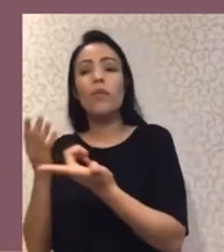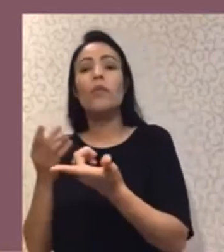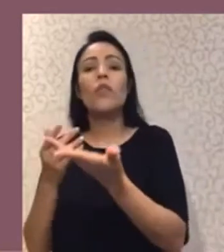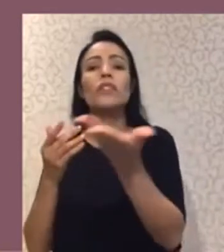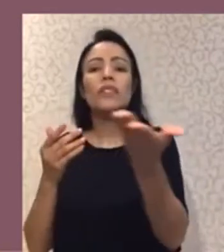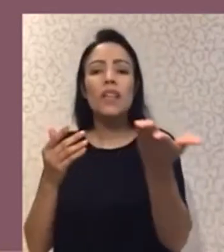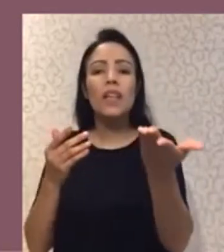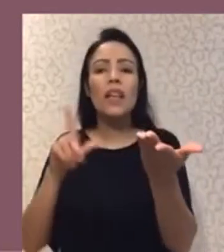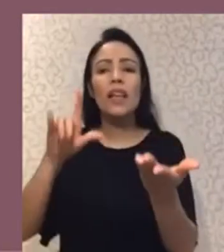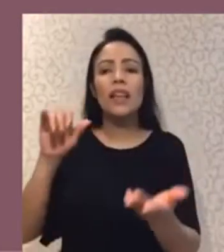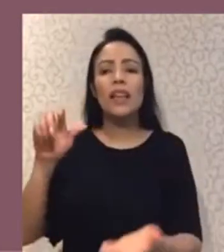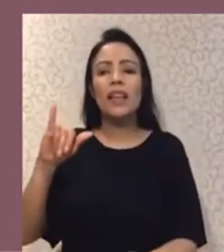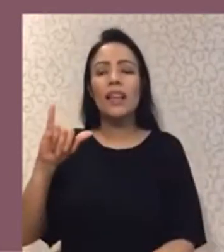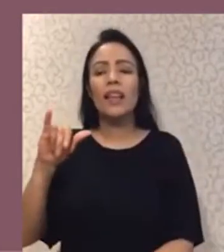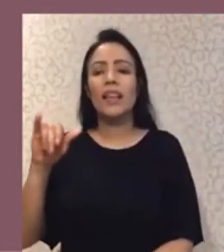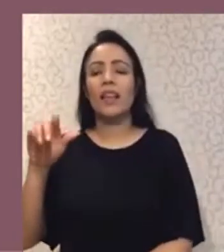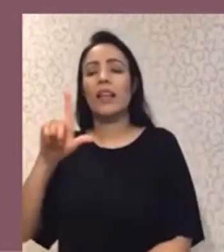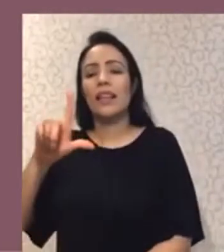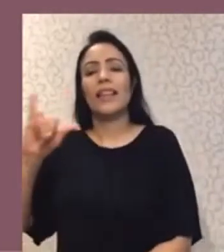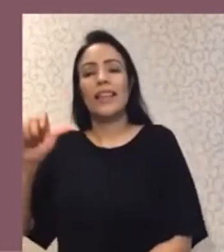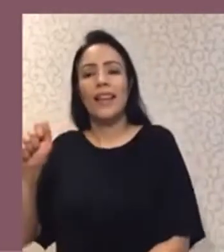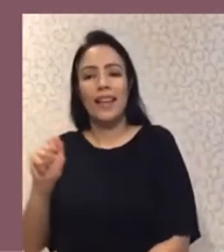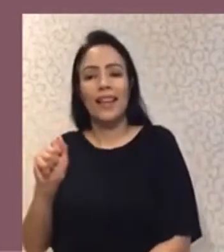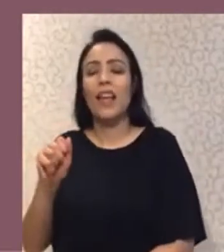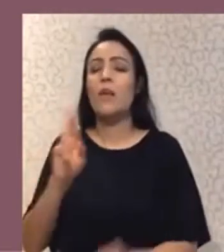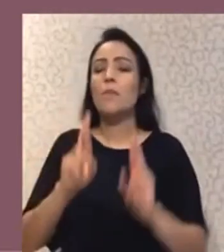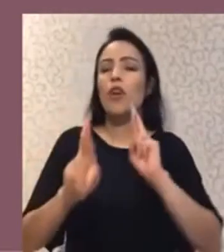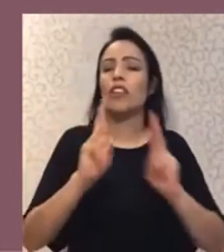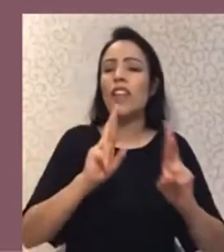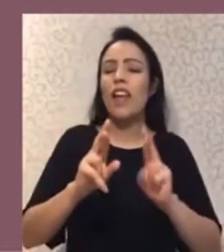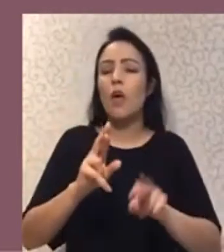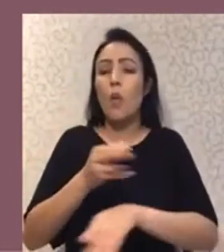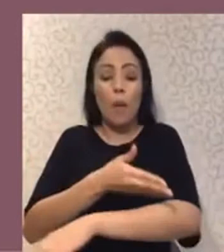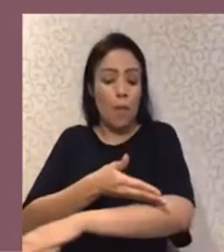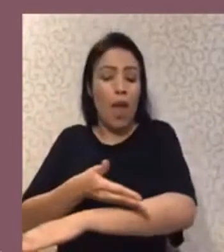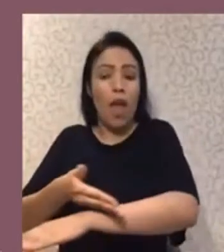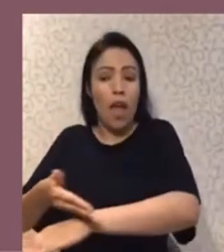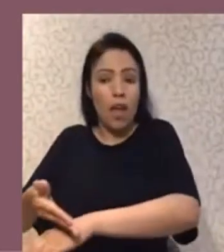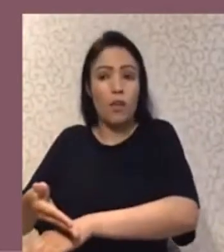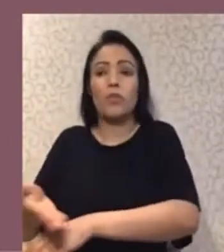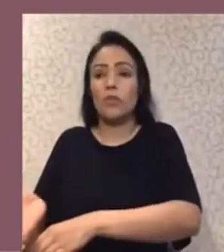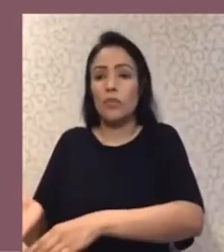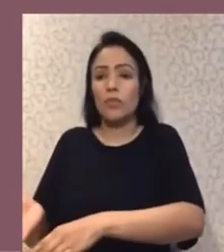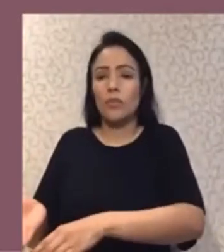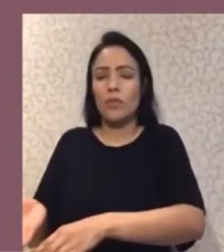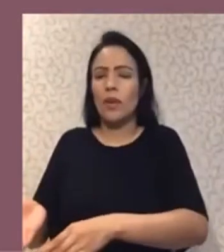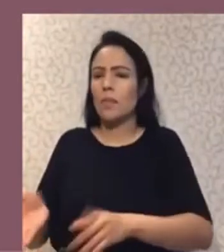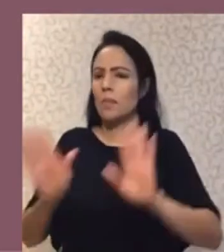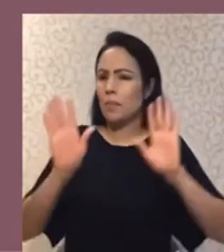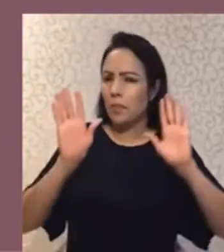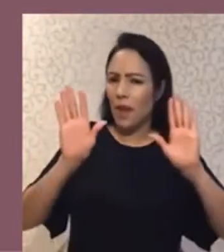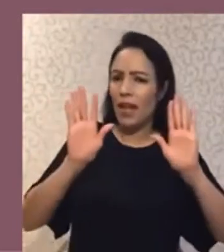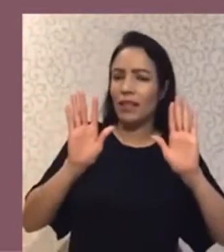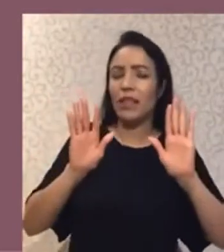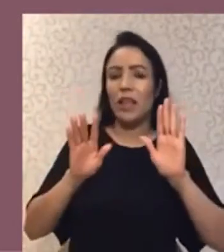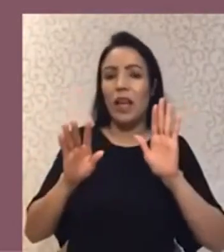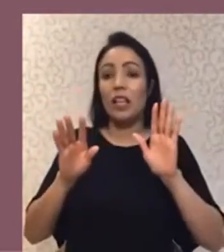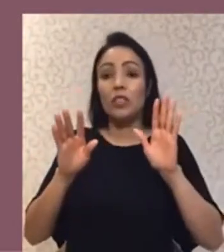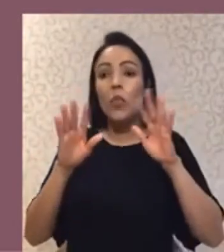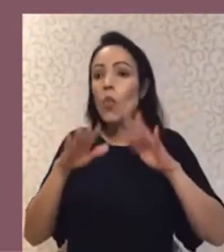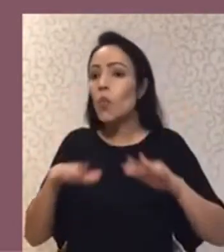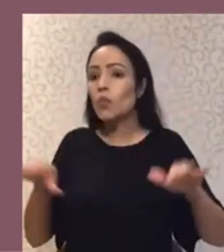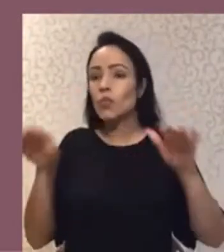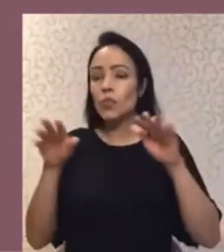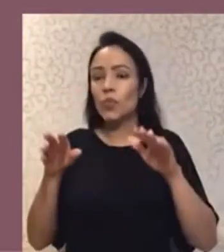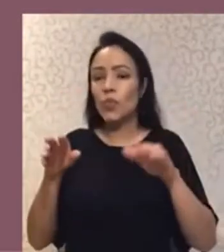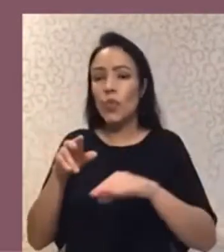tive que responder como branca pela atitude de outro branco, mas eu estou vendo os negros agora